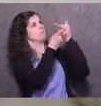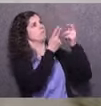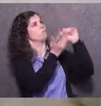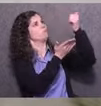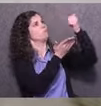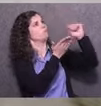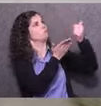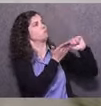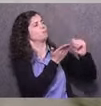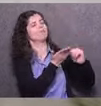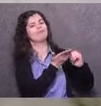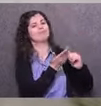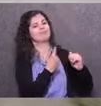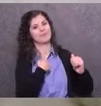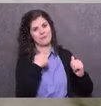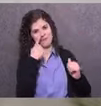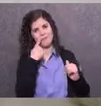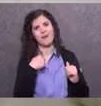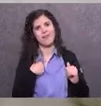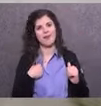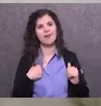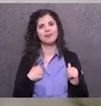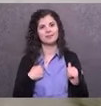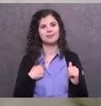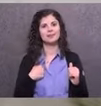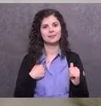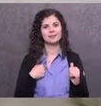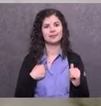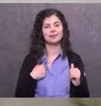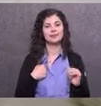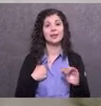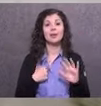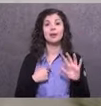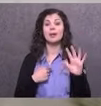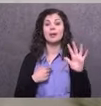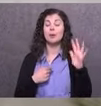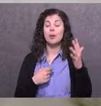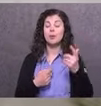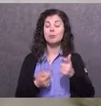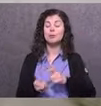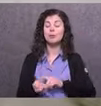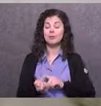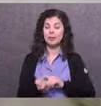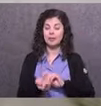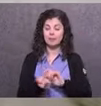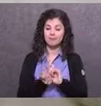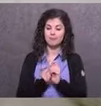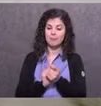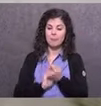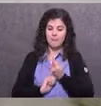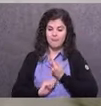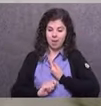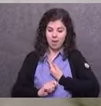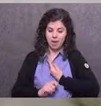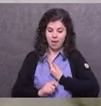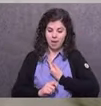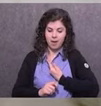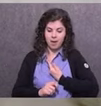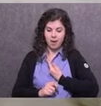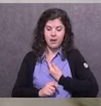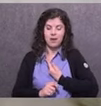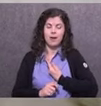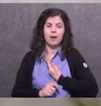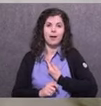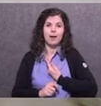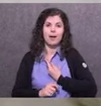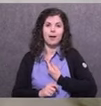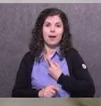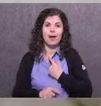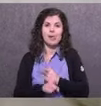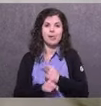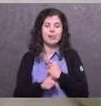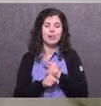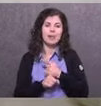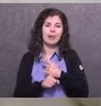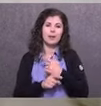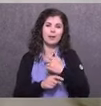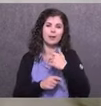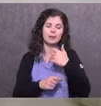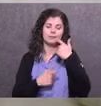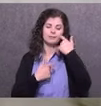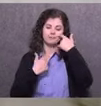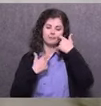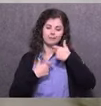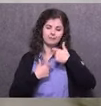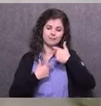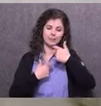Em definitivo, devemos permanecer com o humilde,